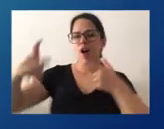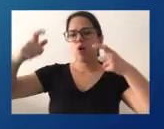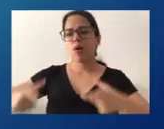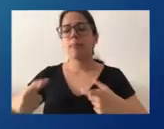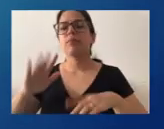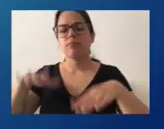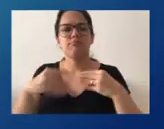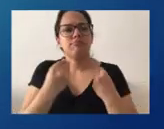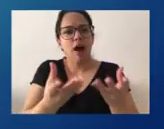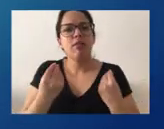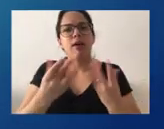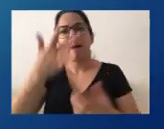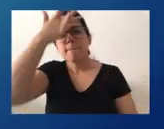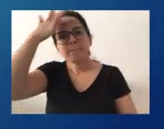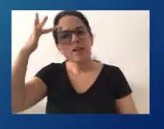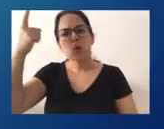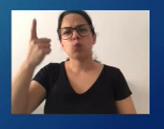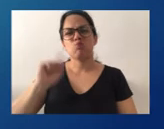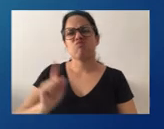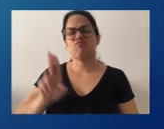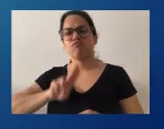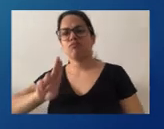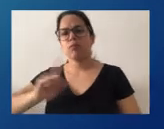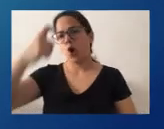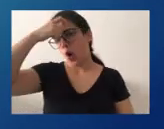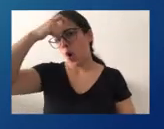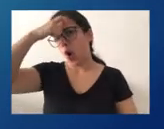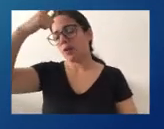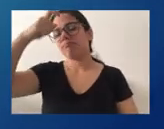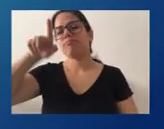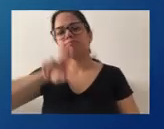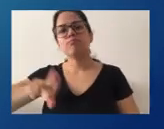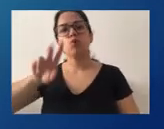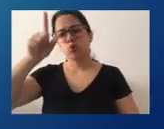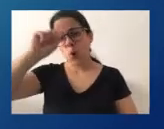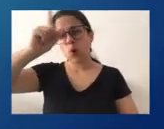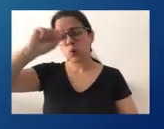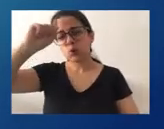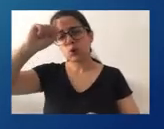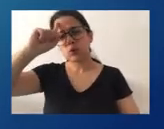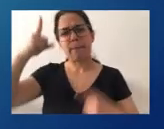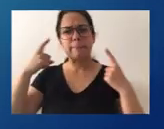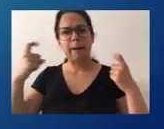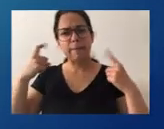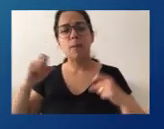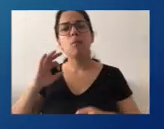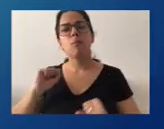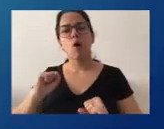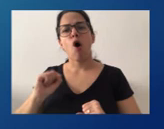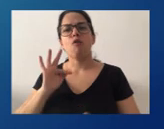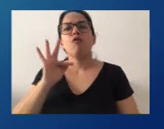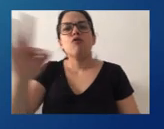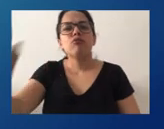não usam, né, não têm a consciência que a exposição àquele ruído pode trazer problemas a longo prazo, né,